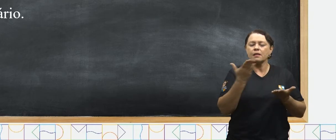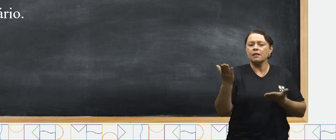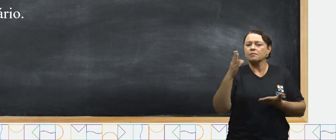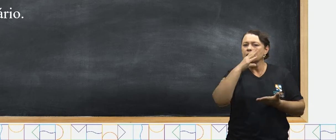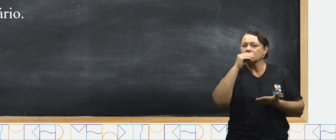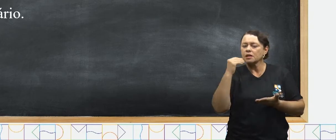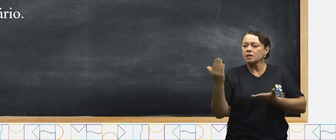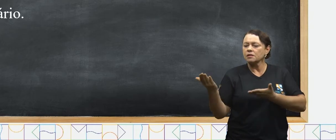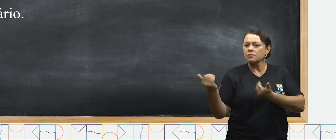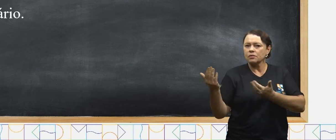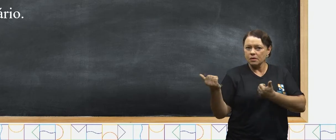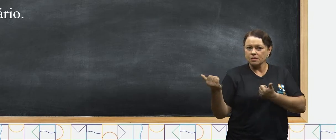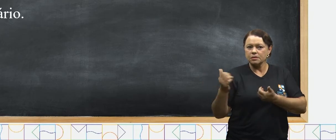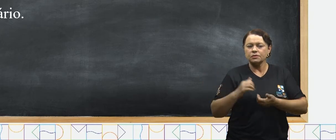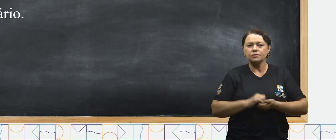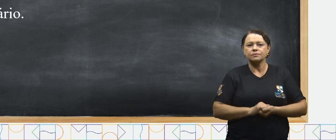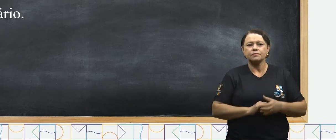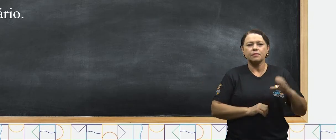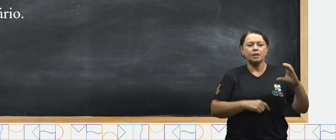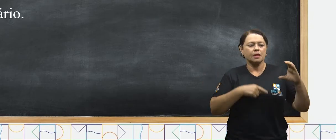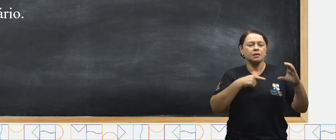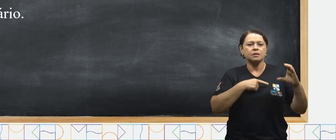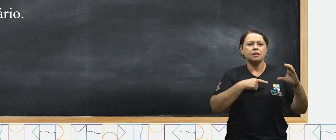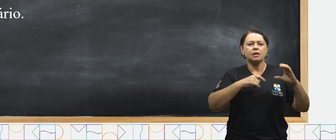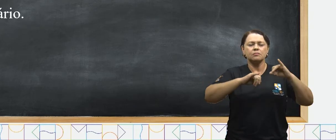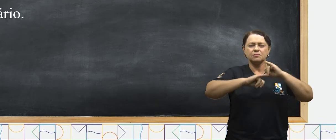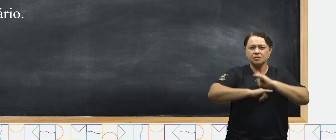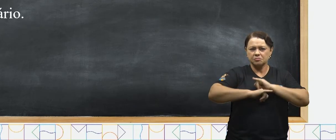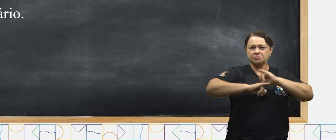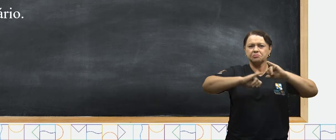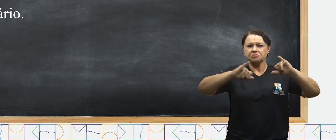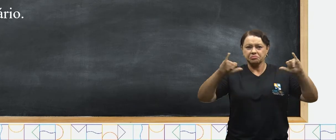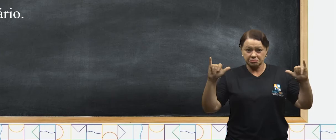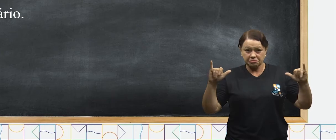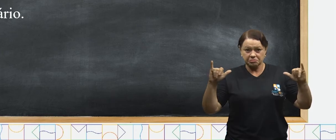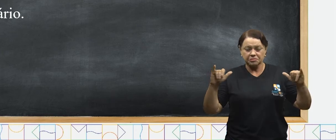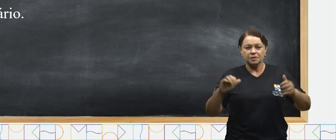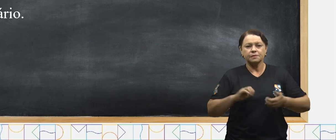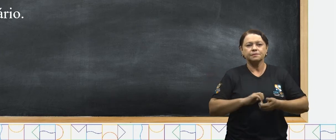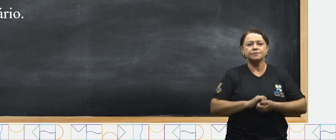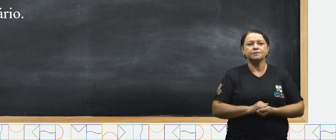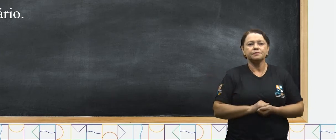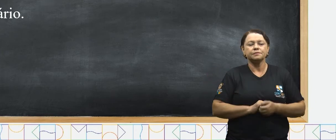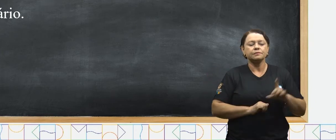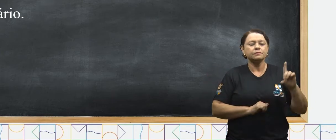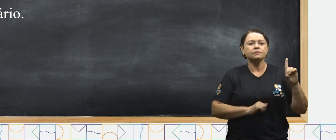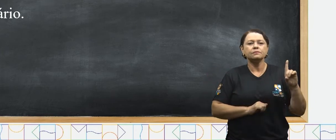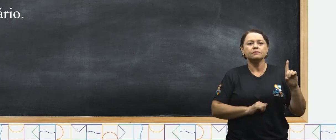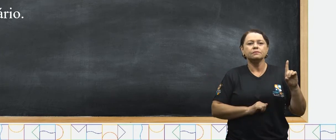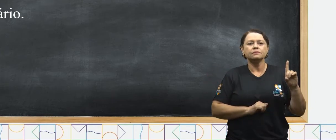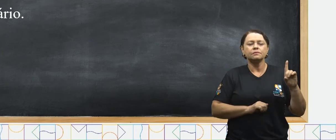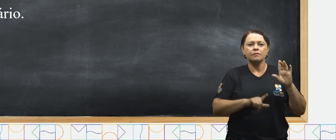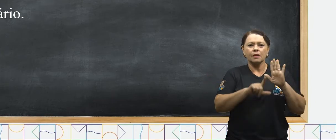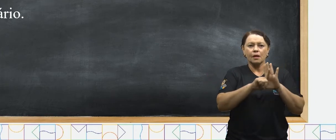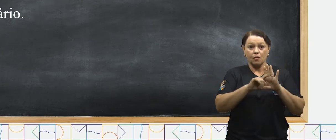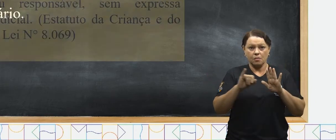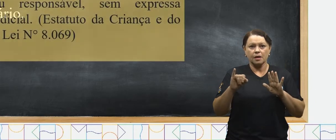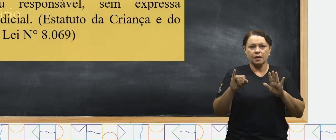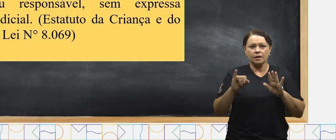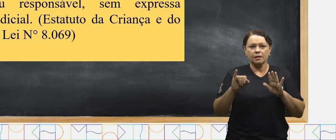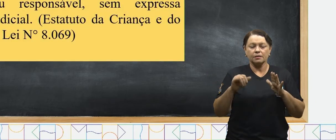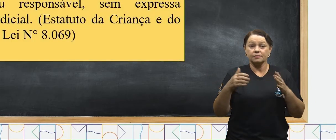aos adolescentes; letra C, um anúncio publicitário; letra D, uma